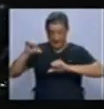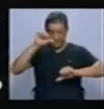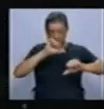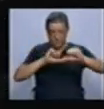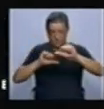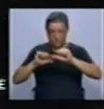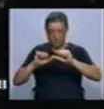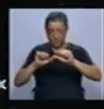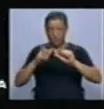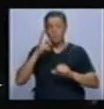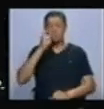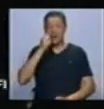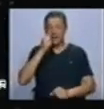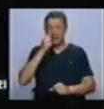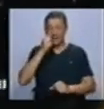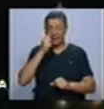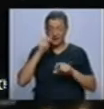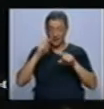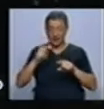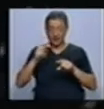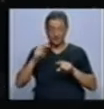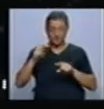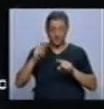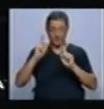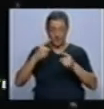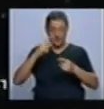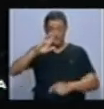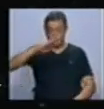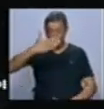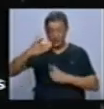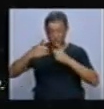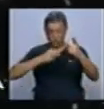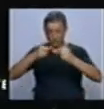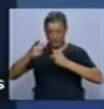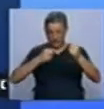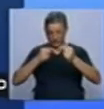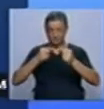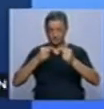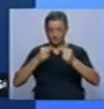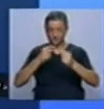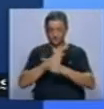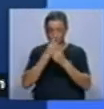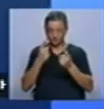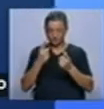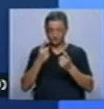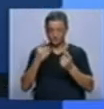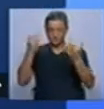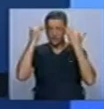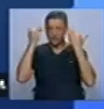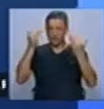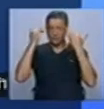gerados pelo pai, aquela tal primeira estrela ancestral. E, portanto, a grande notícia é